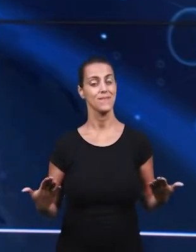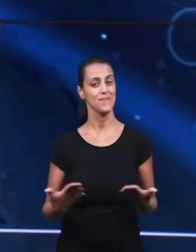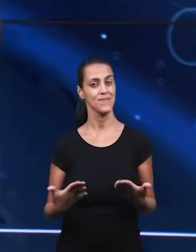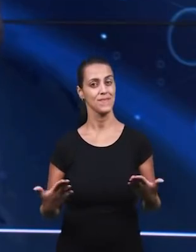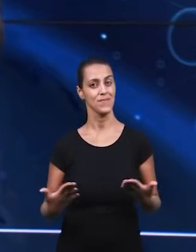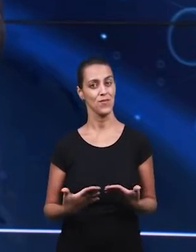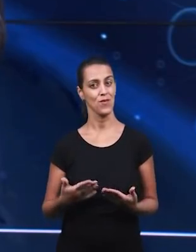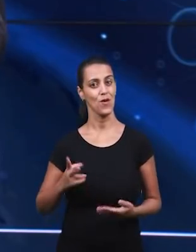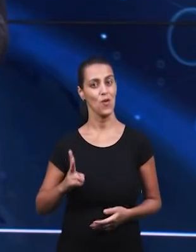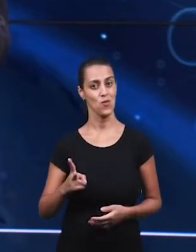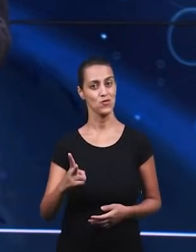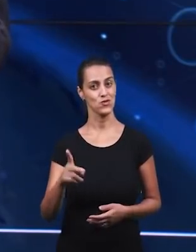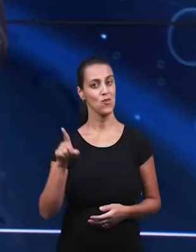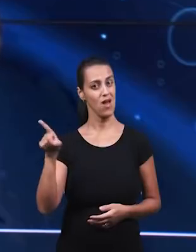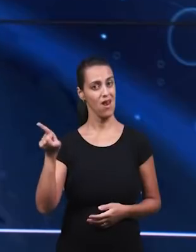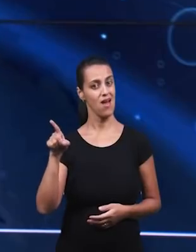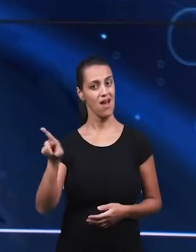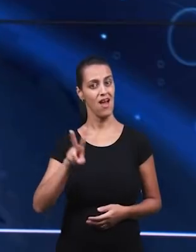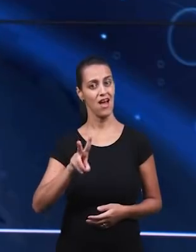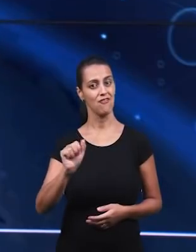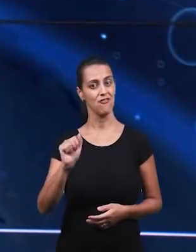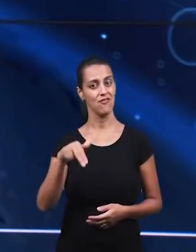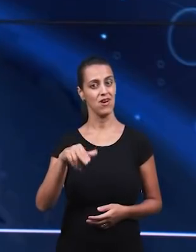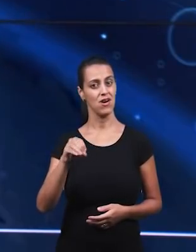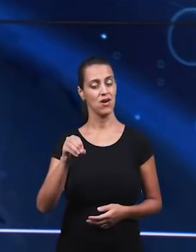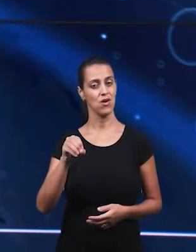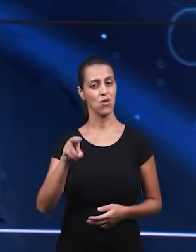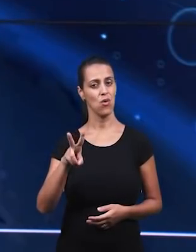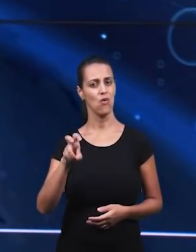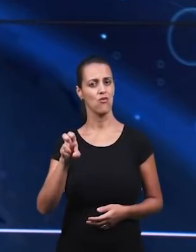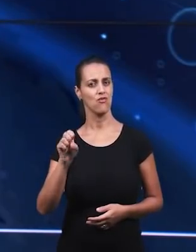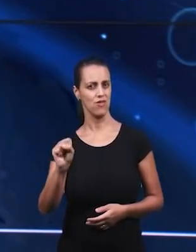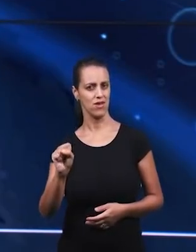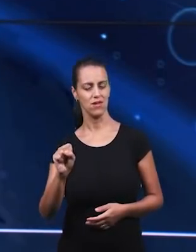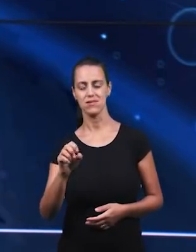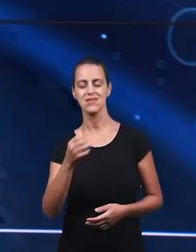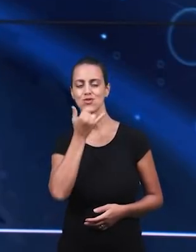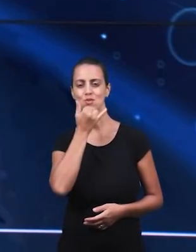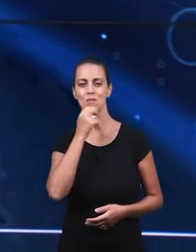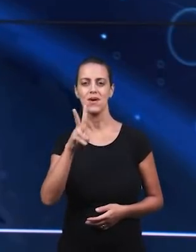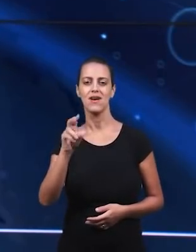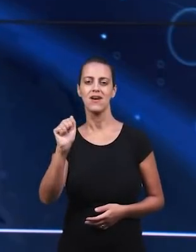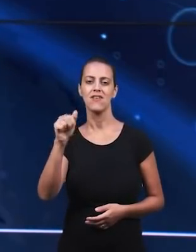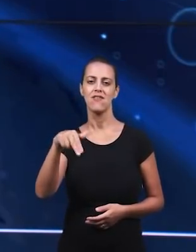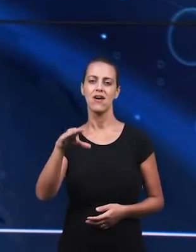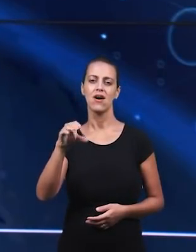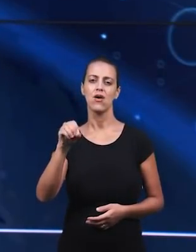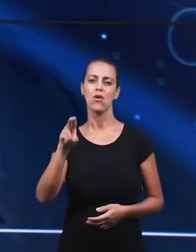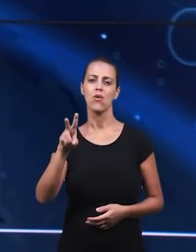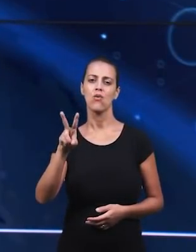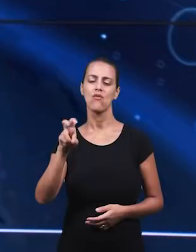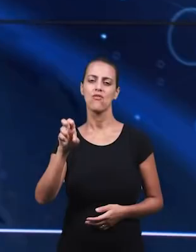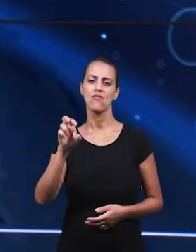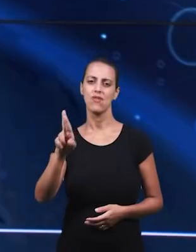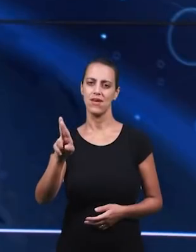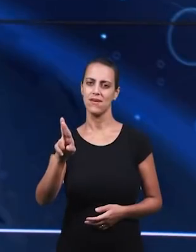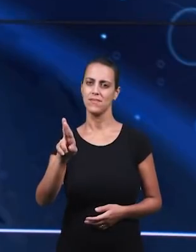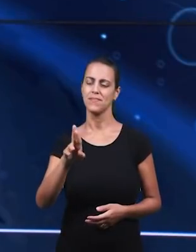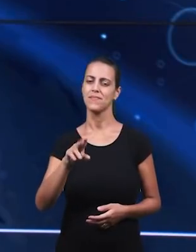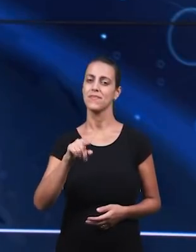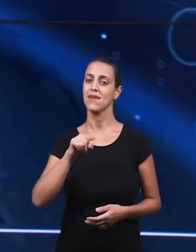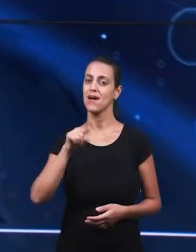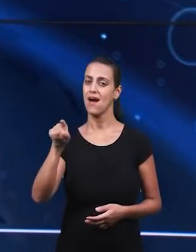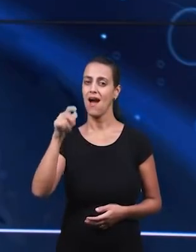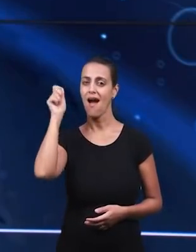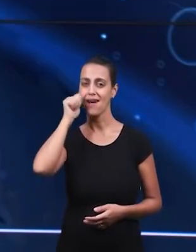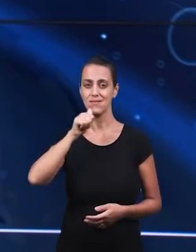estar ainda em Vancouver, porque nós vamos ter outros testemunhos. E desta vez agora é de uma irmã da igreja, um testemunho em língua inglesa,